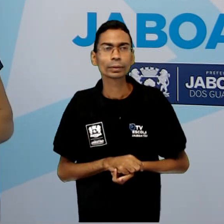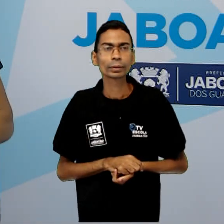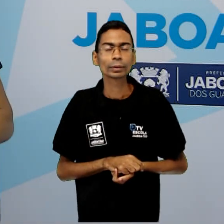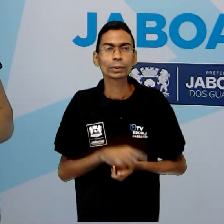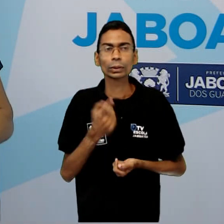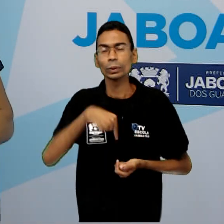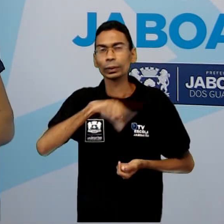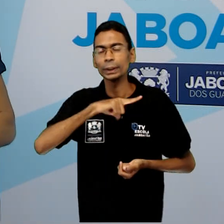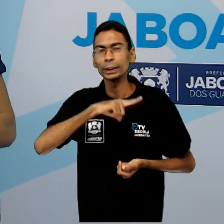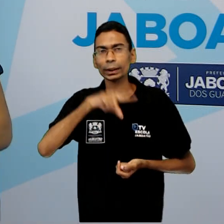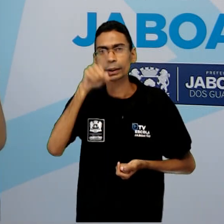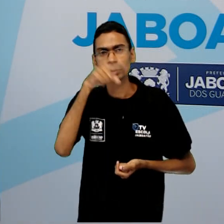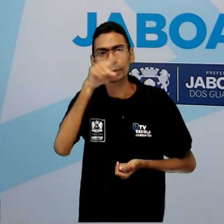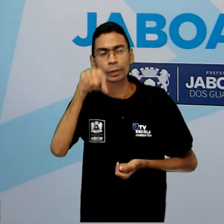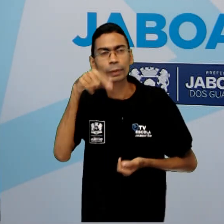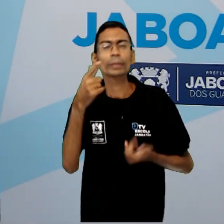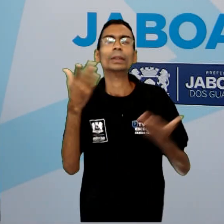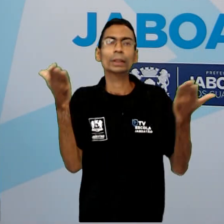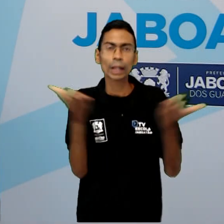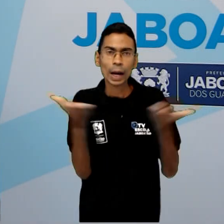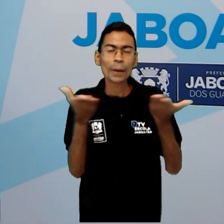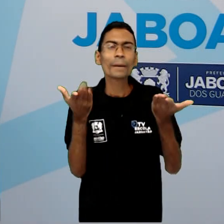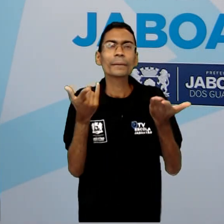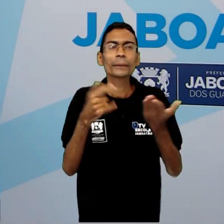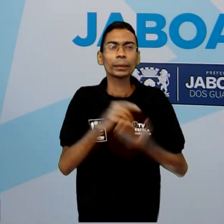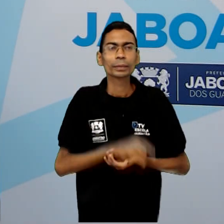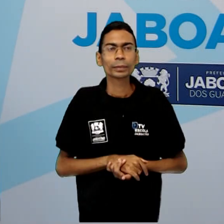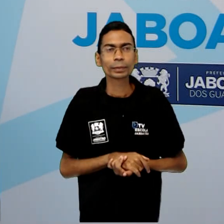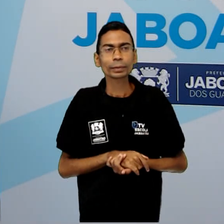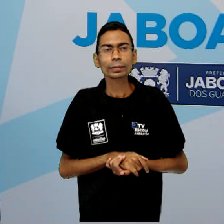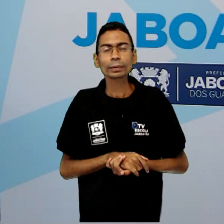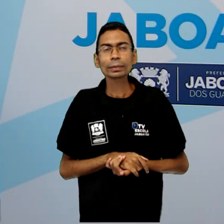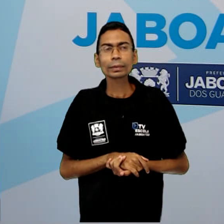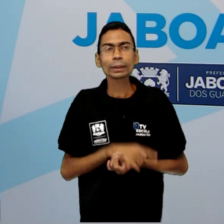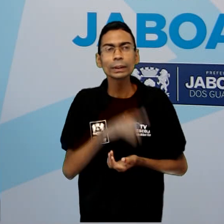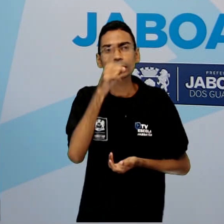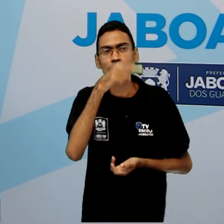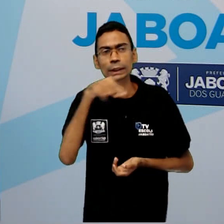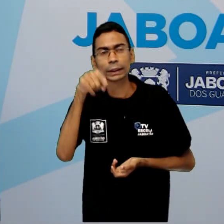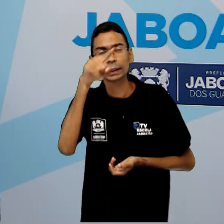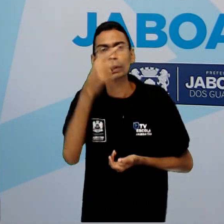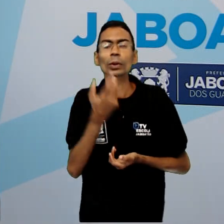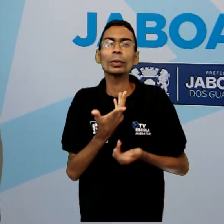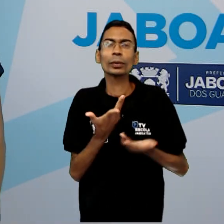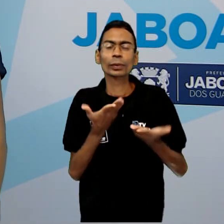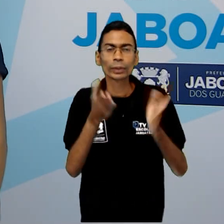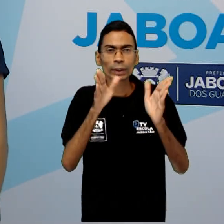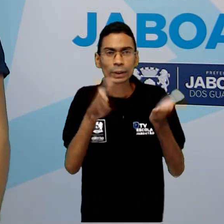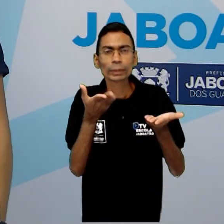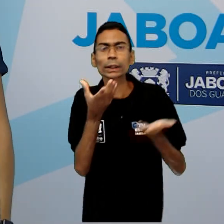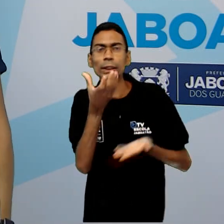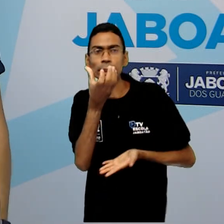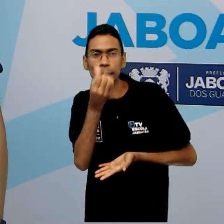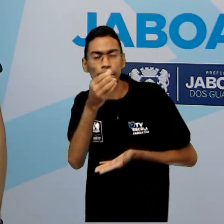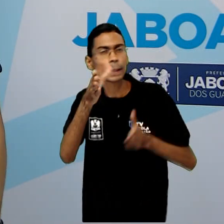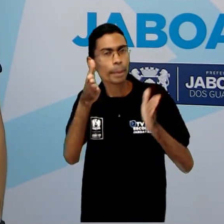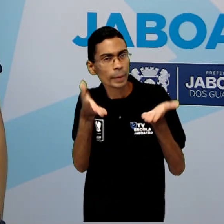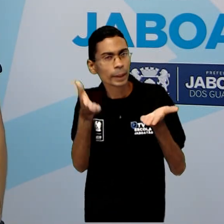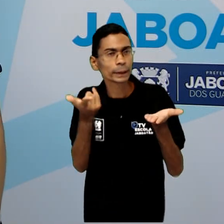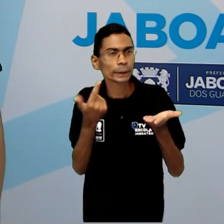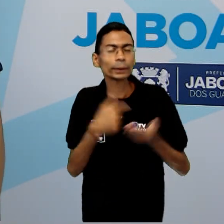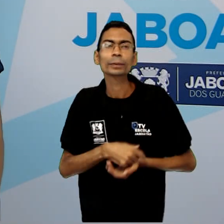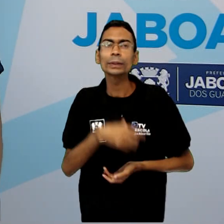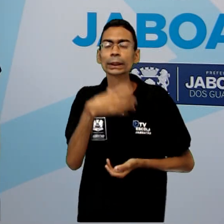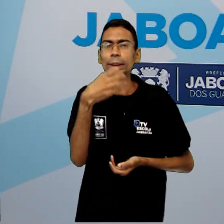quantas partes iguais? Vamos contar? 1, 2, 3, 4, 5, 6. Portanto, 6 é o